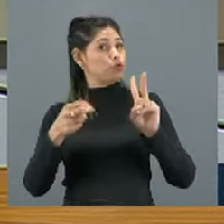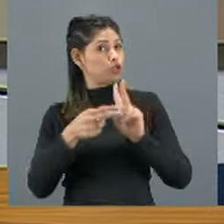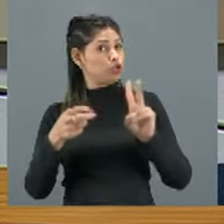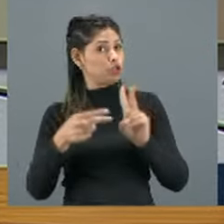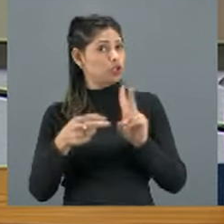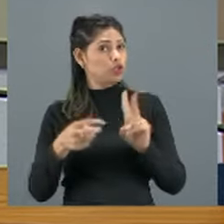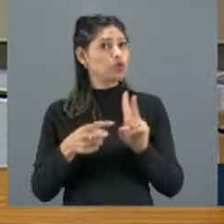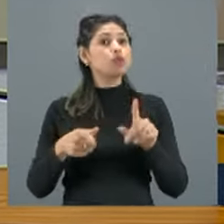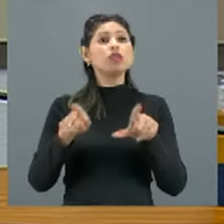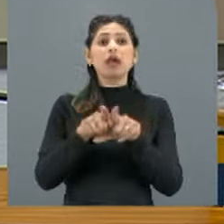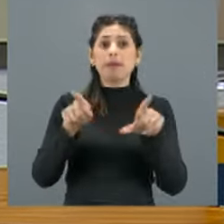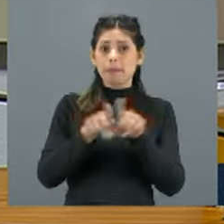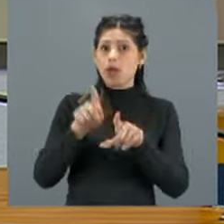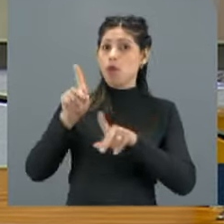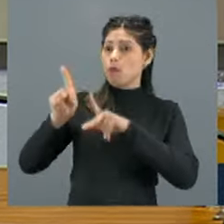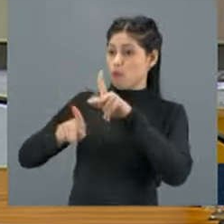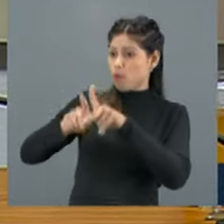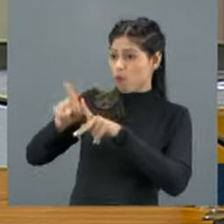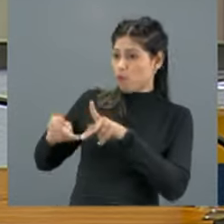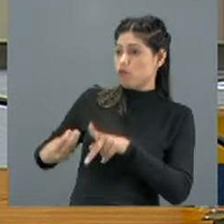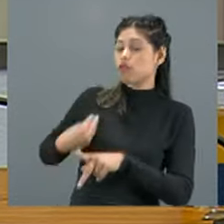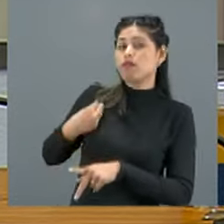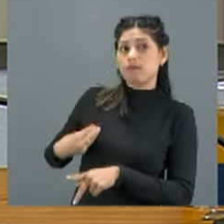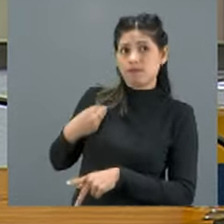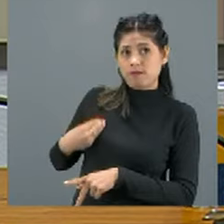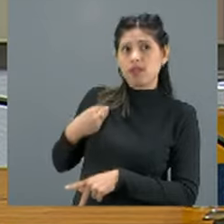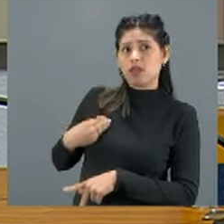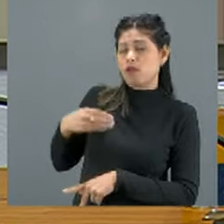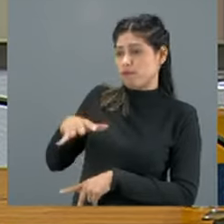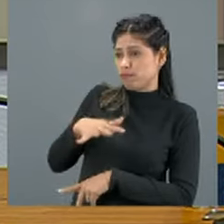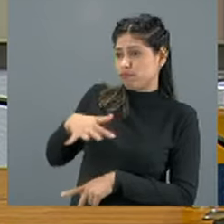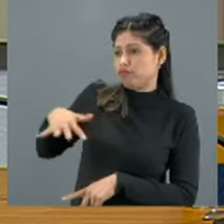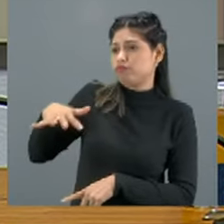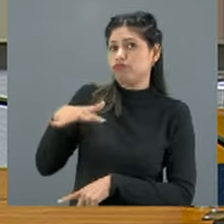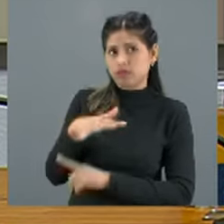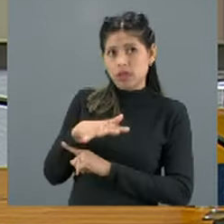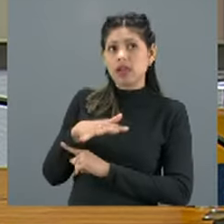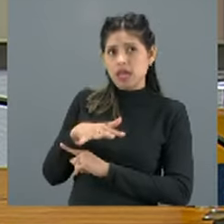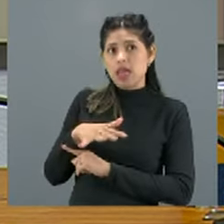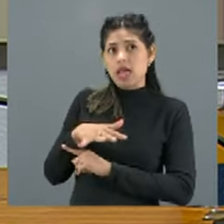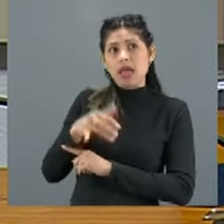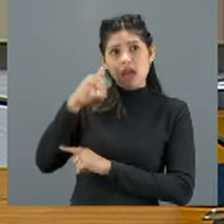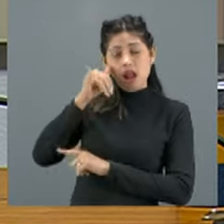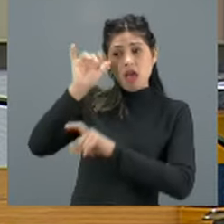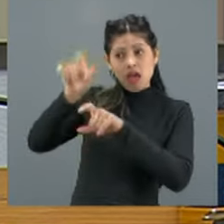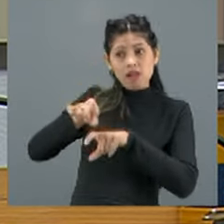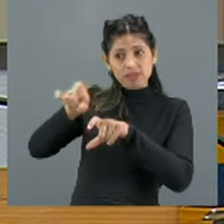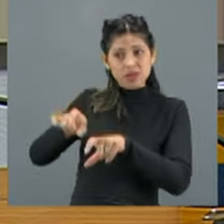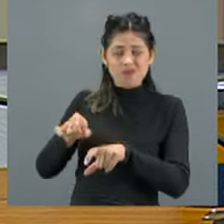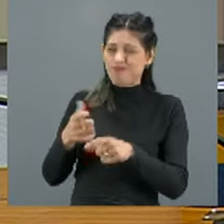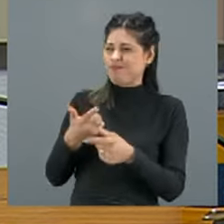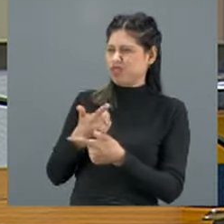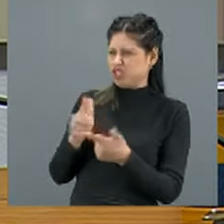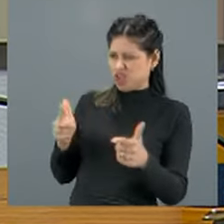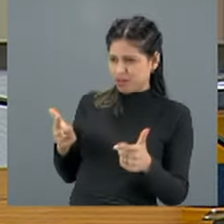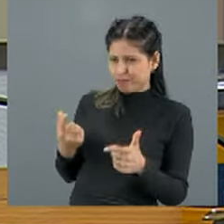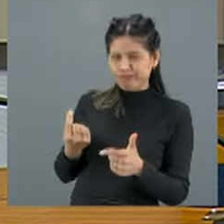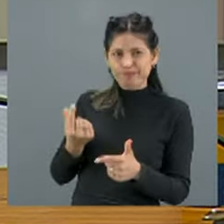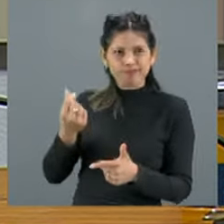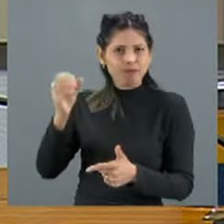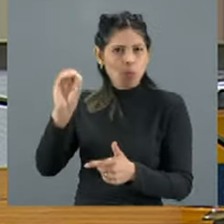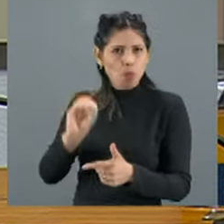maioria das populações que moram nas reservas extrativistas, aí não tem dinheiro. É uma forma de